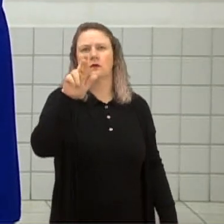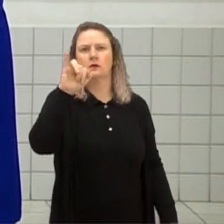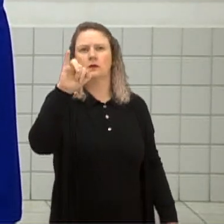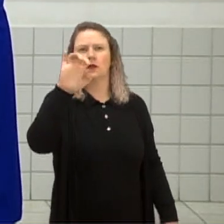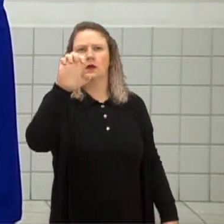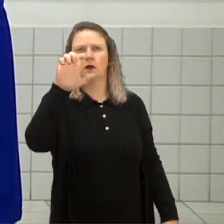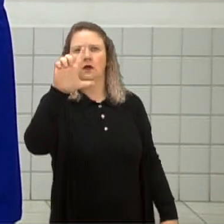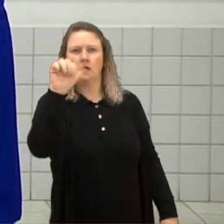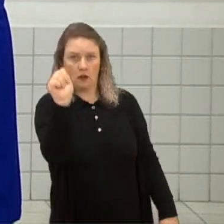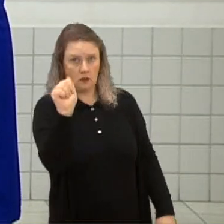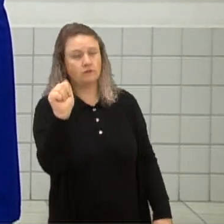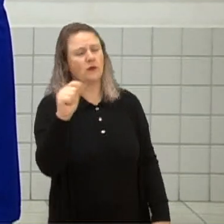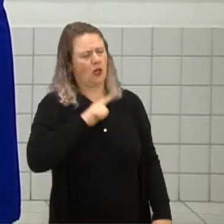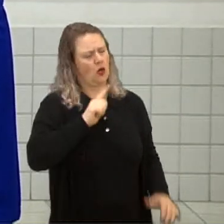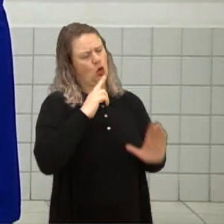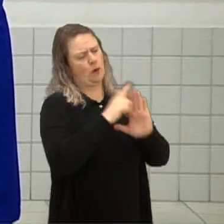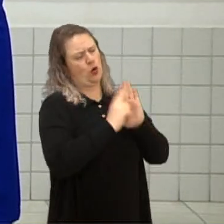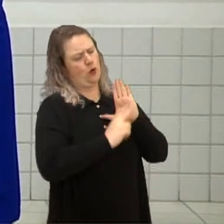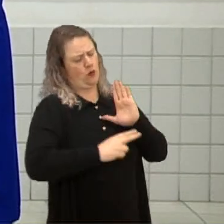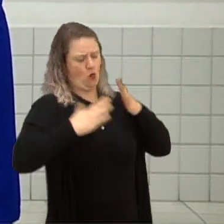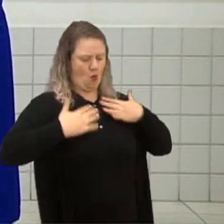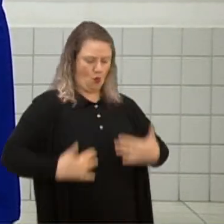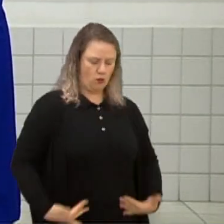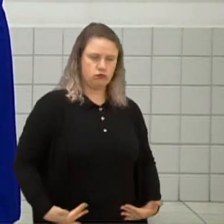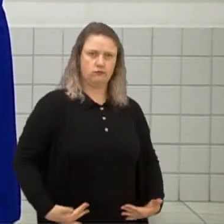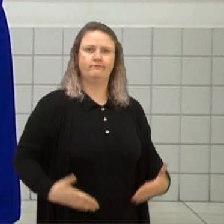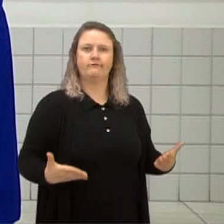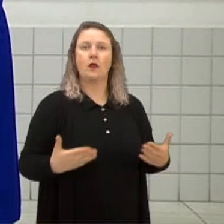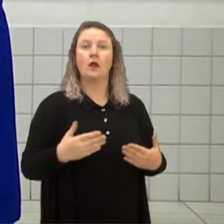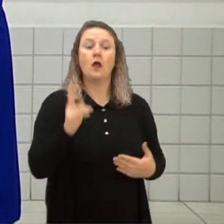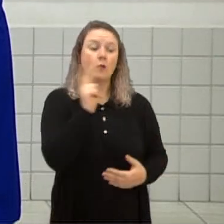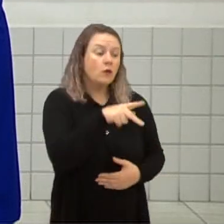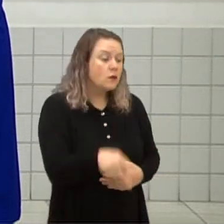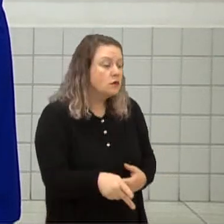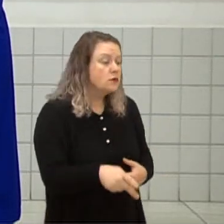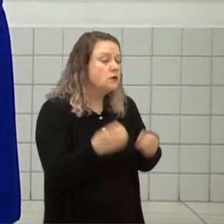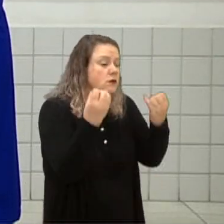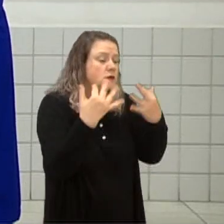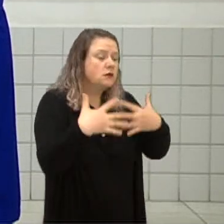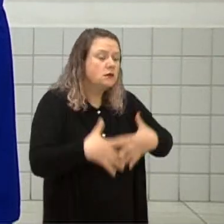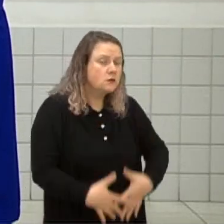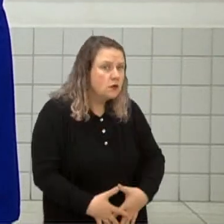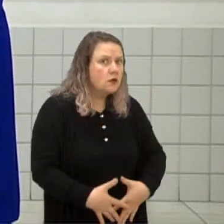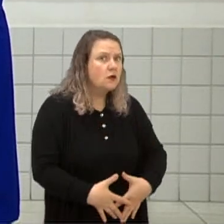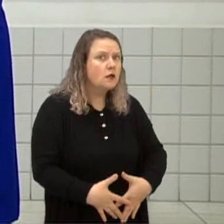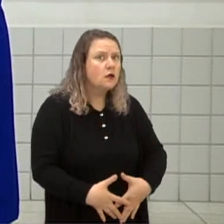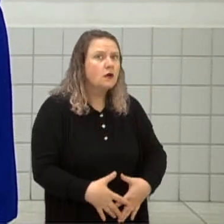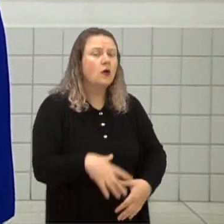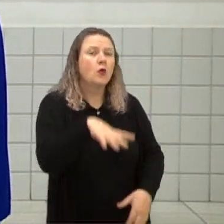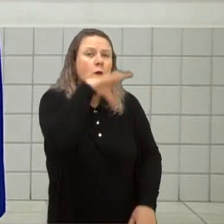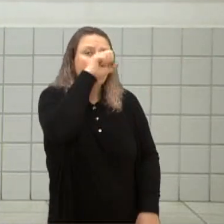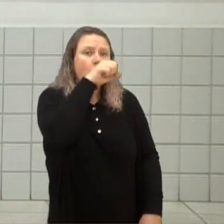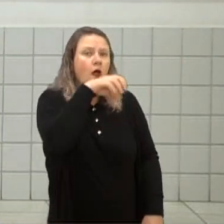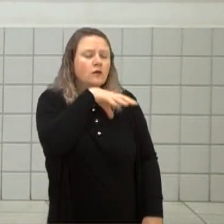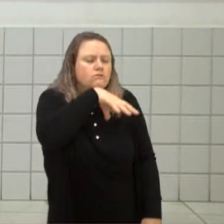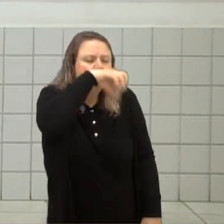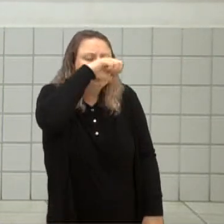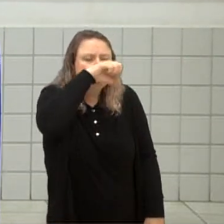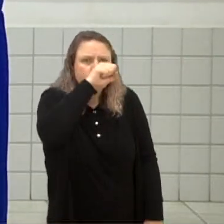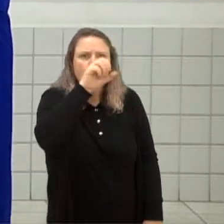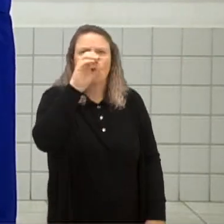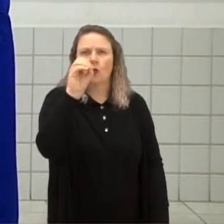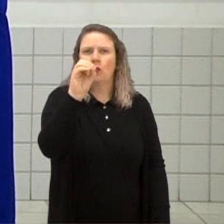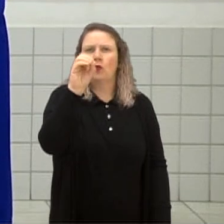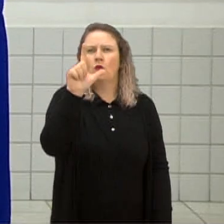Tem bastante, né? Lincoln perguntou, professor, explica sobre o olfato. Nós já tivemos uma aula sobre o olfato. Amo ciências,